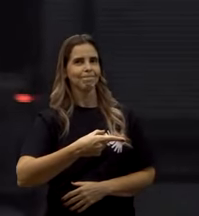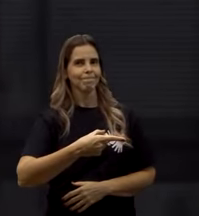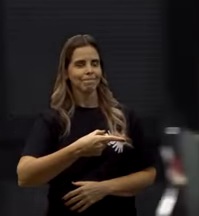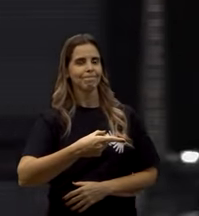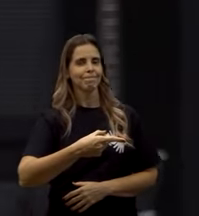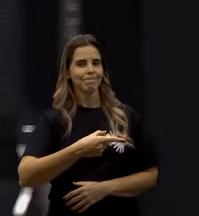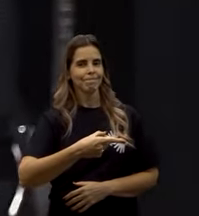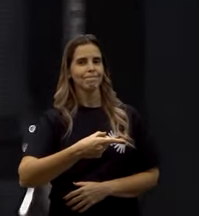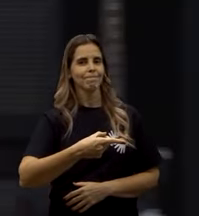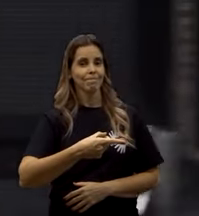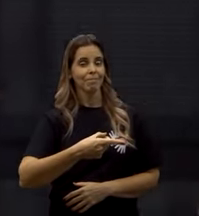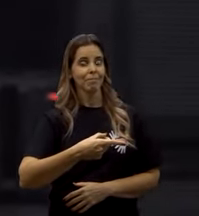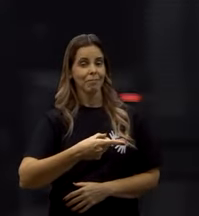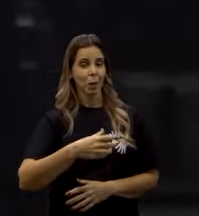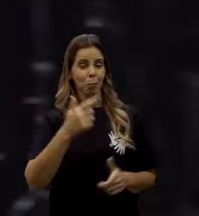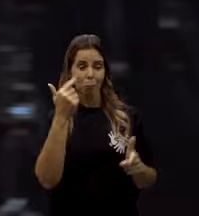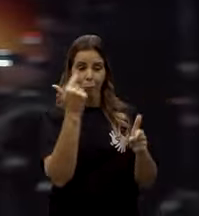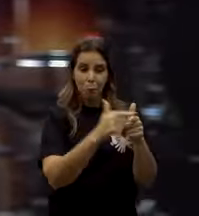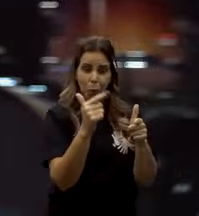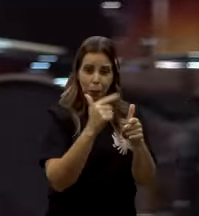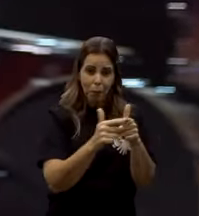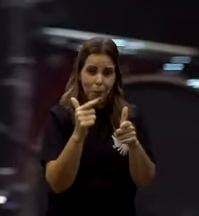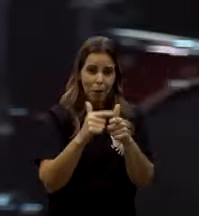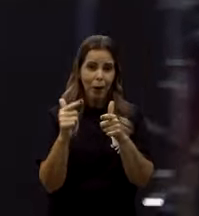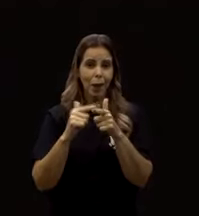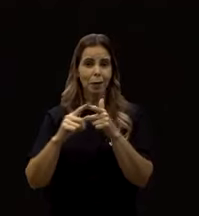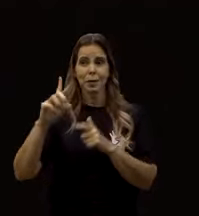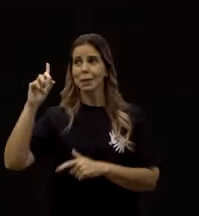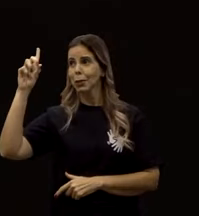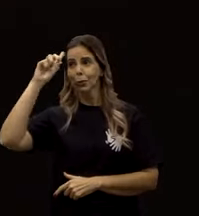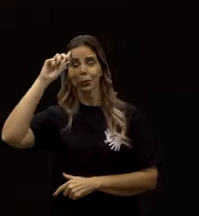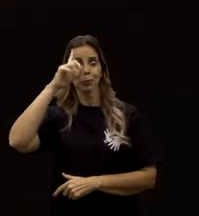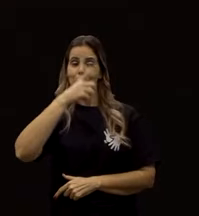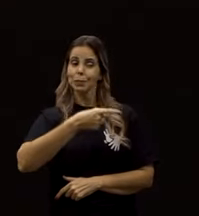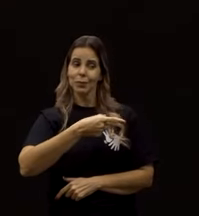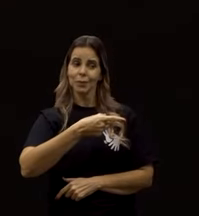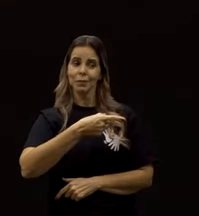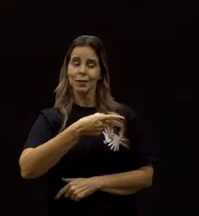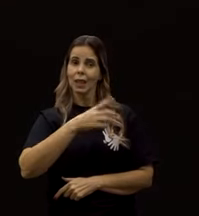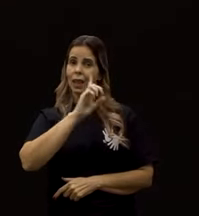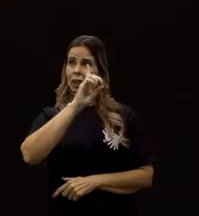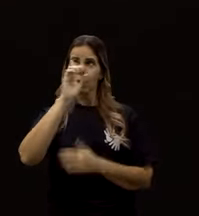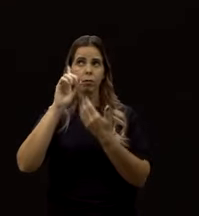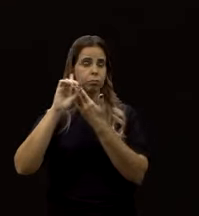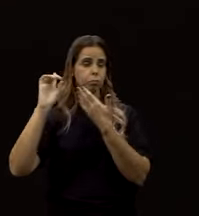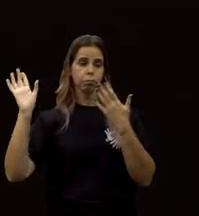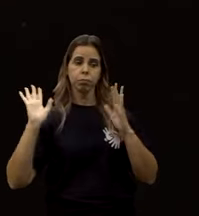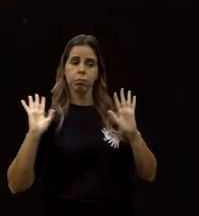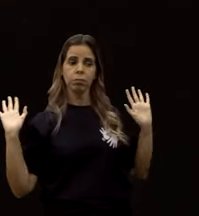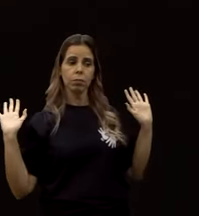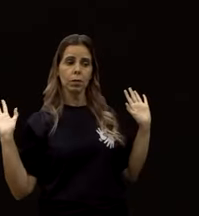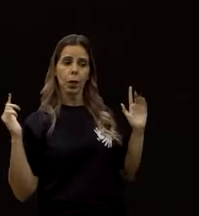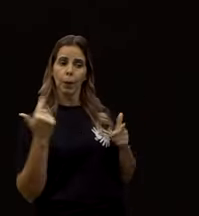o tanto de treta que a gente tá comprando Em Nome de Deus e Deus tá assim eu não tenho nada a ver com isso